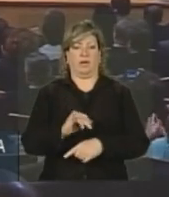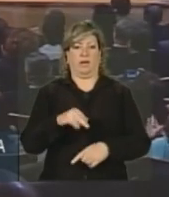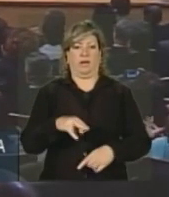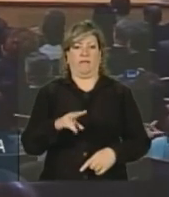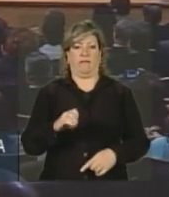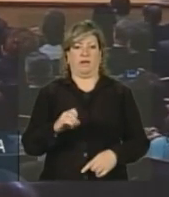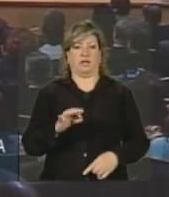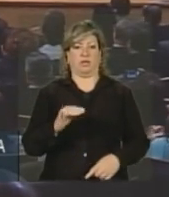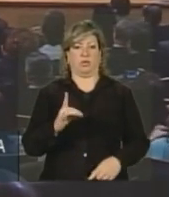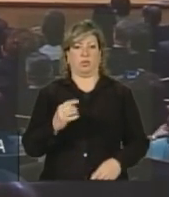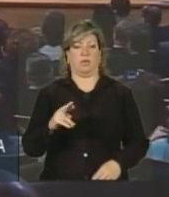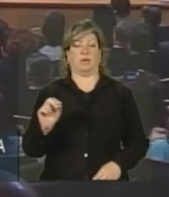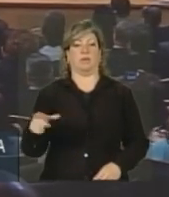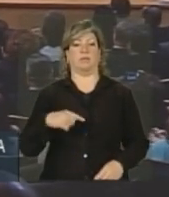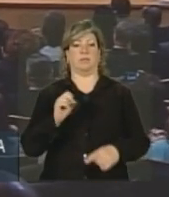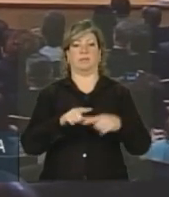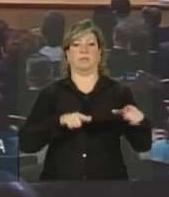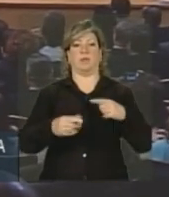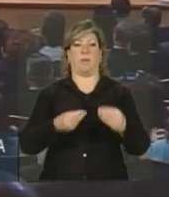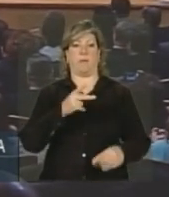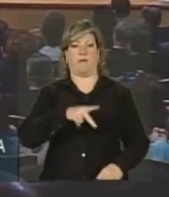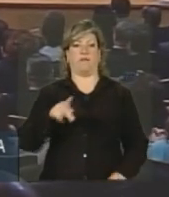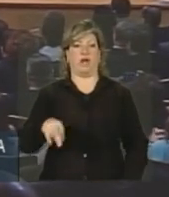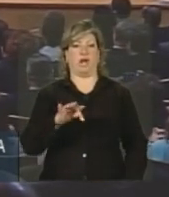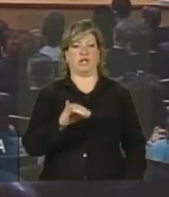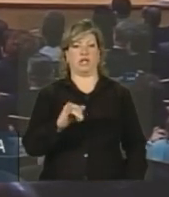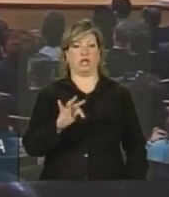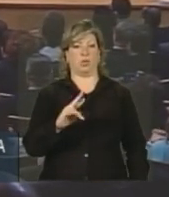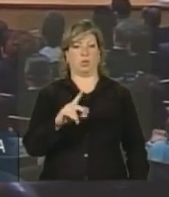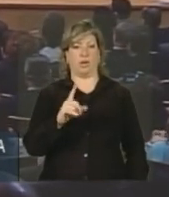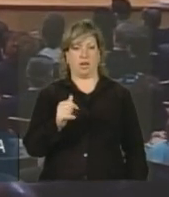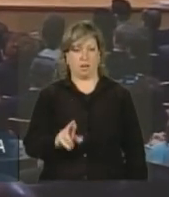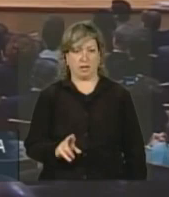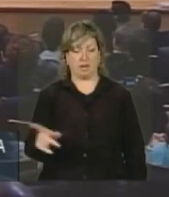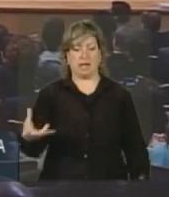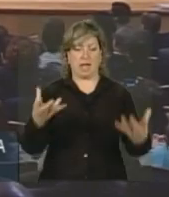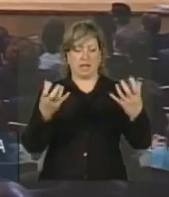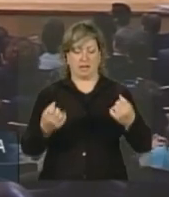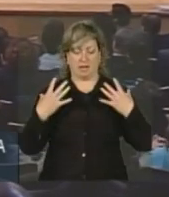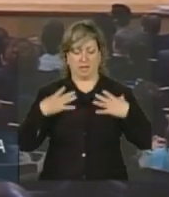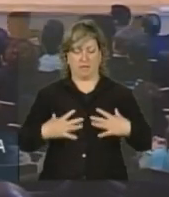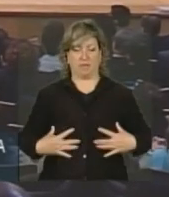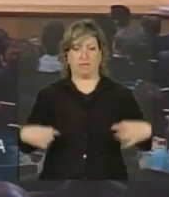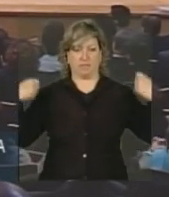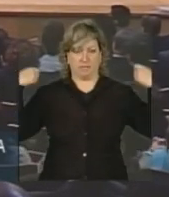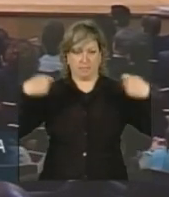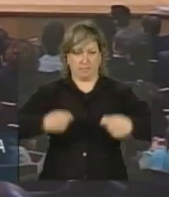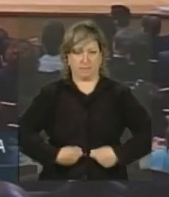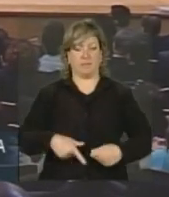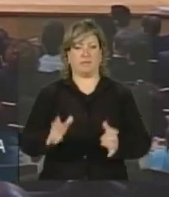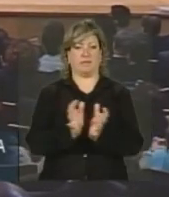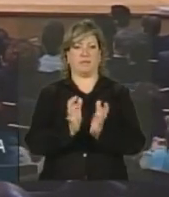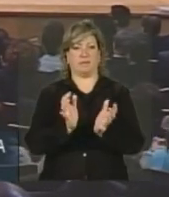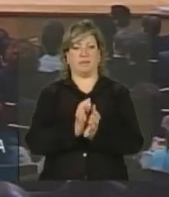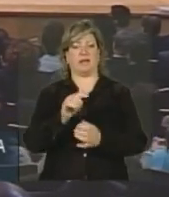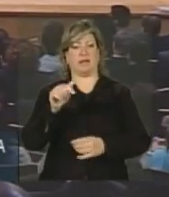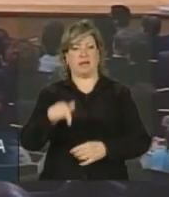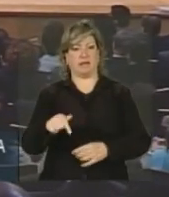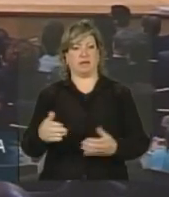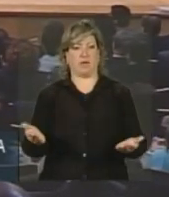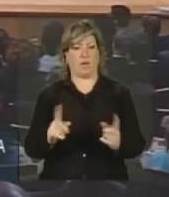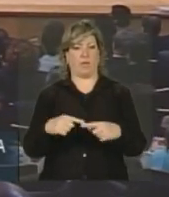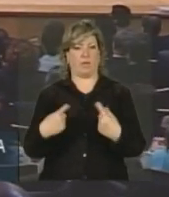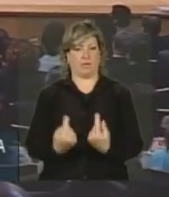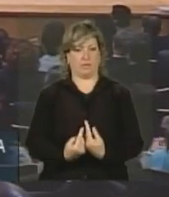Calil Filho no cargo de professor titular, recebendo as vestes talares que fazem parte do cerimonial